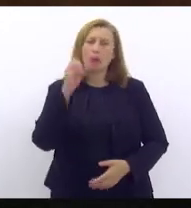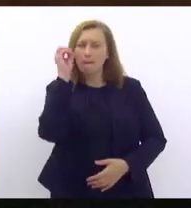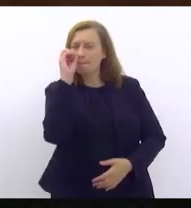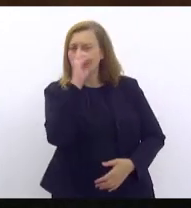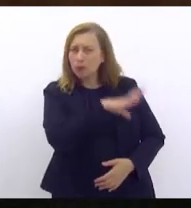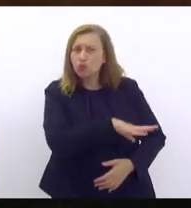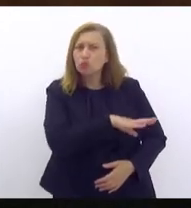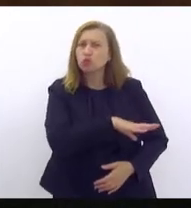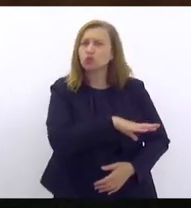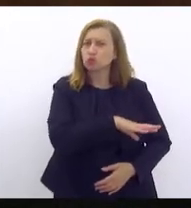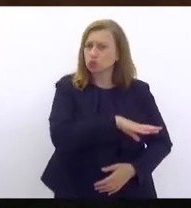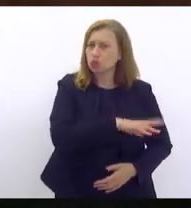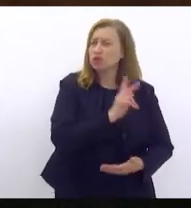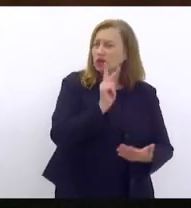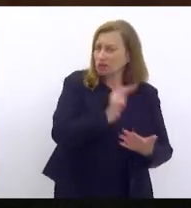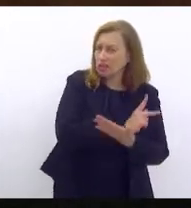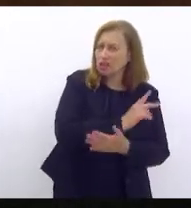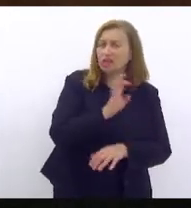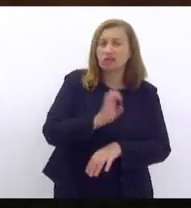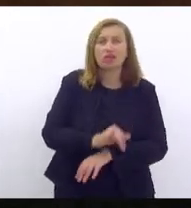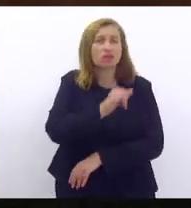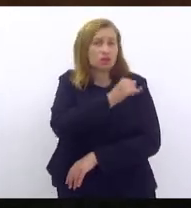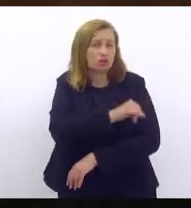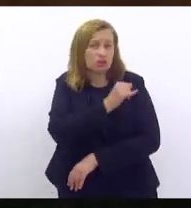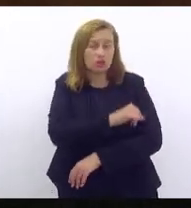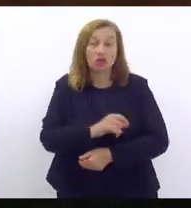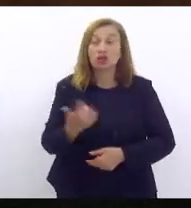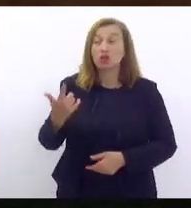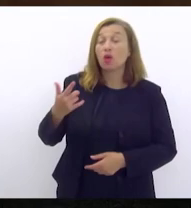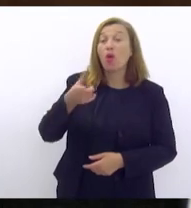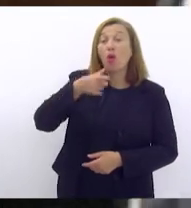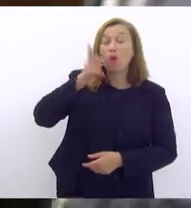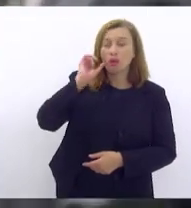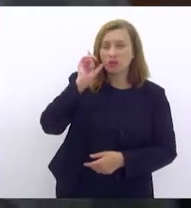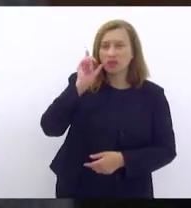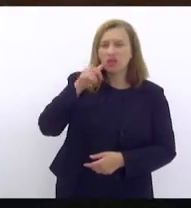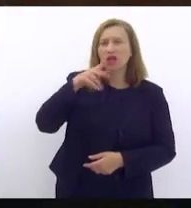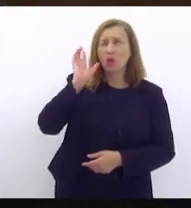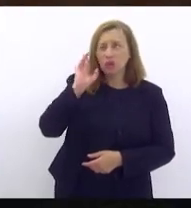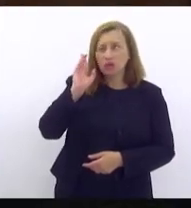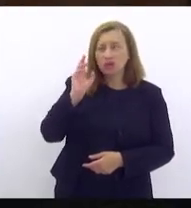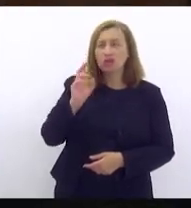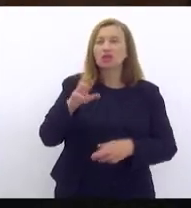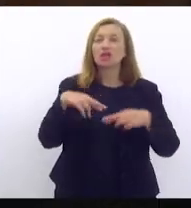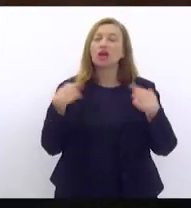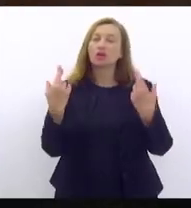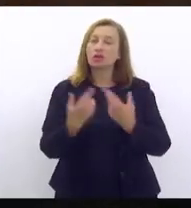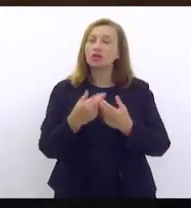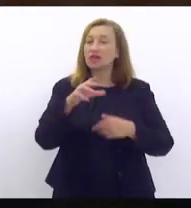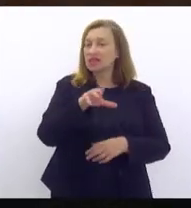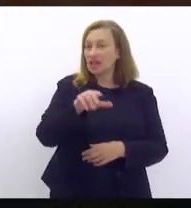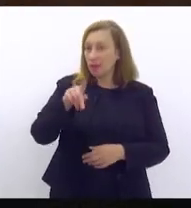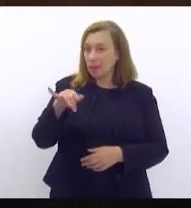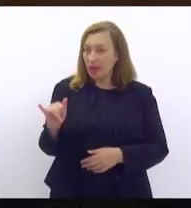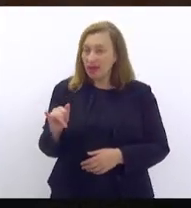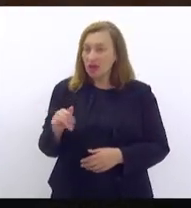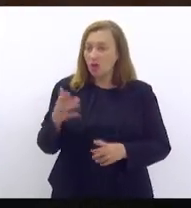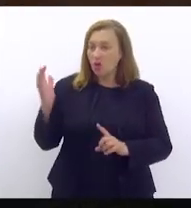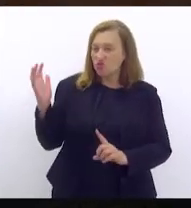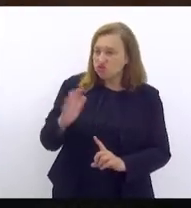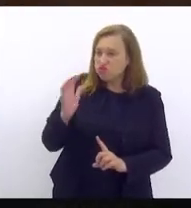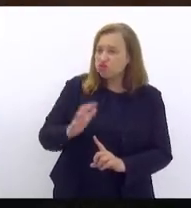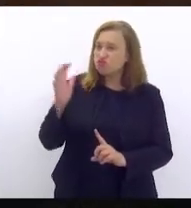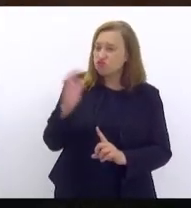um escárnio que está acontecendo no estado do Rio de Janeiro. E ontem, na nossa reunião da CPI, a nossa pressão, o